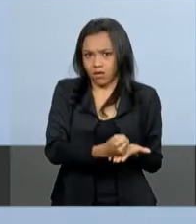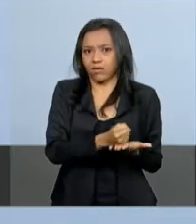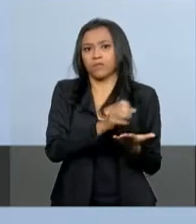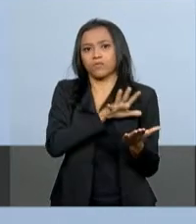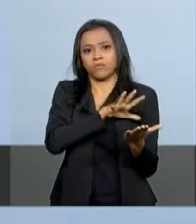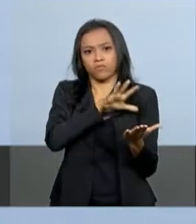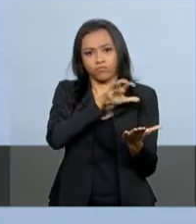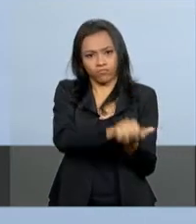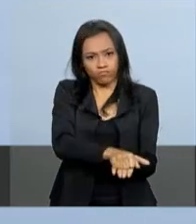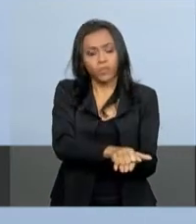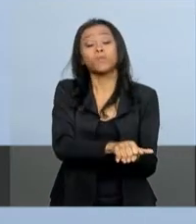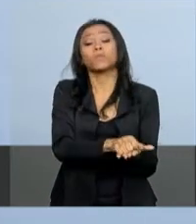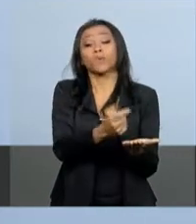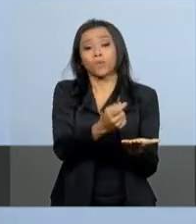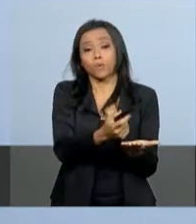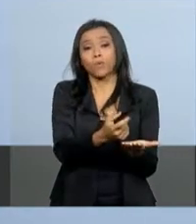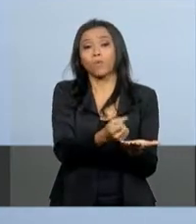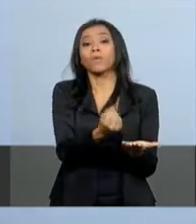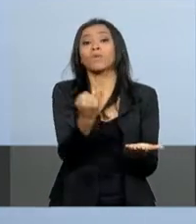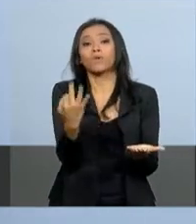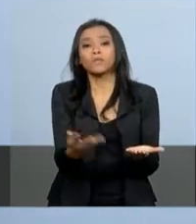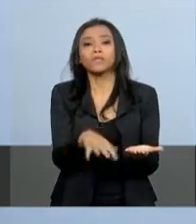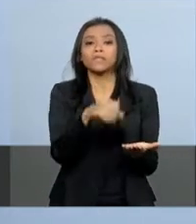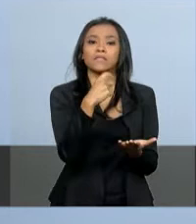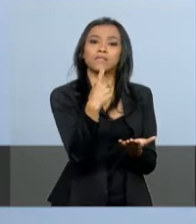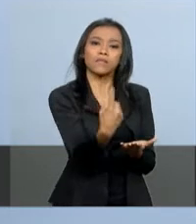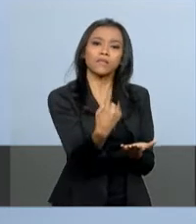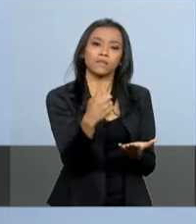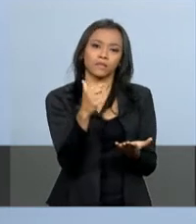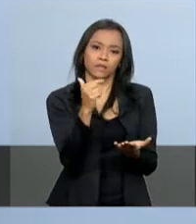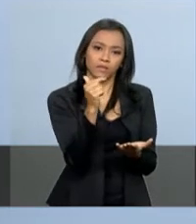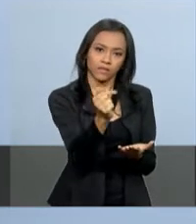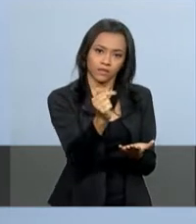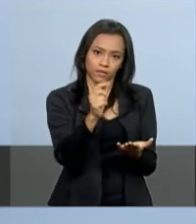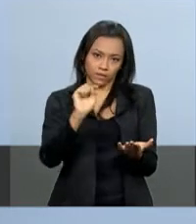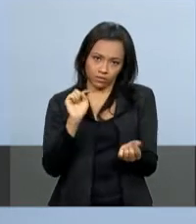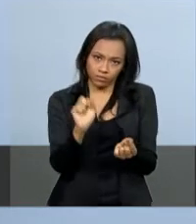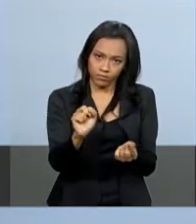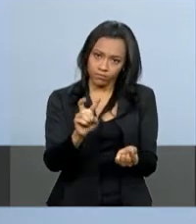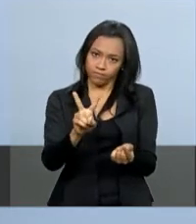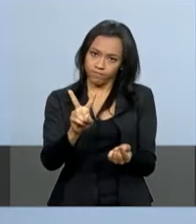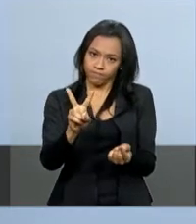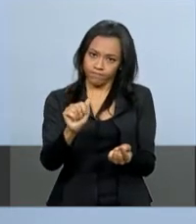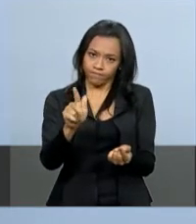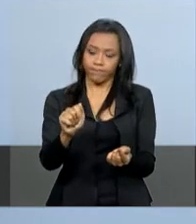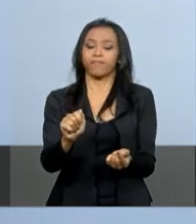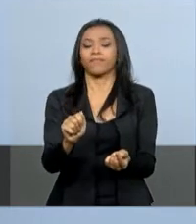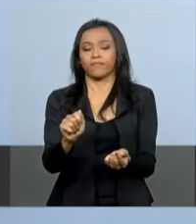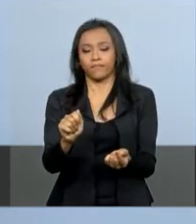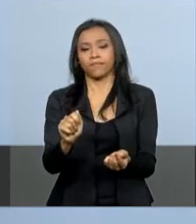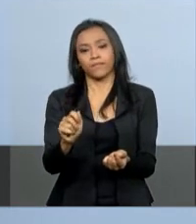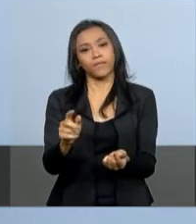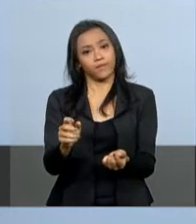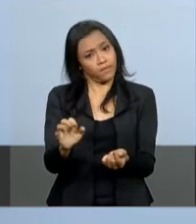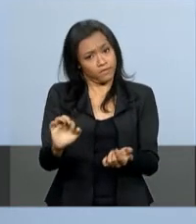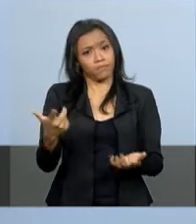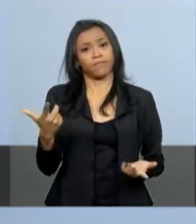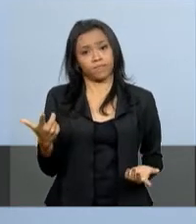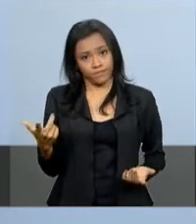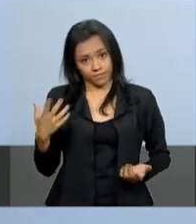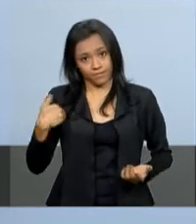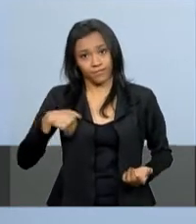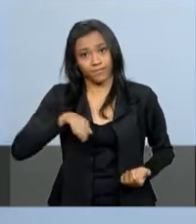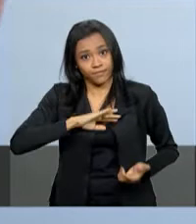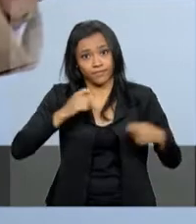cerca de 117 mil vagas e é claro que nós precisamos de